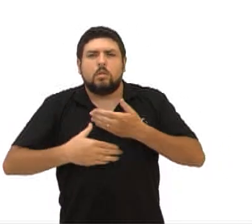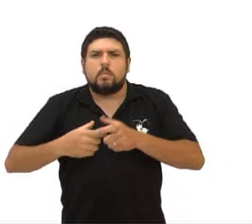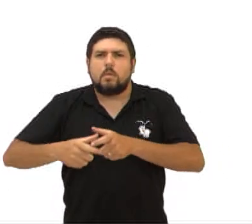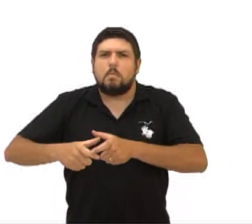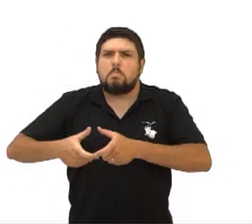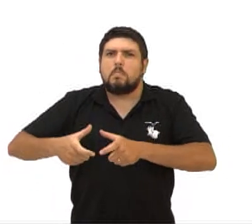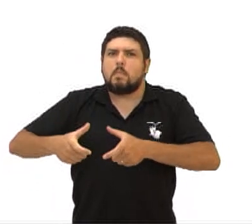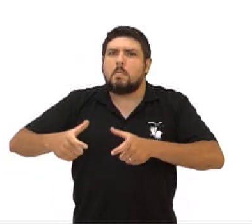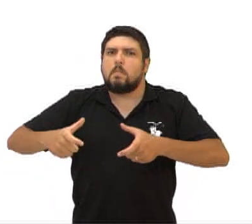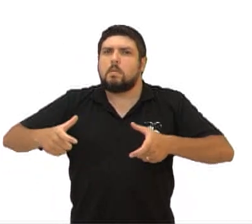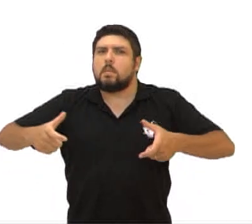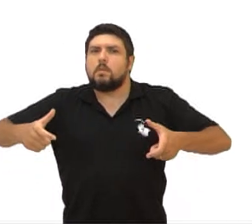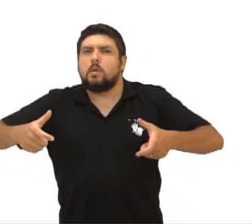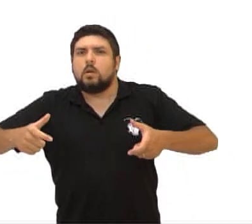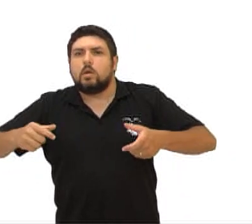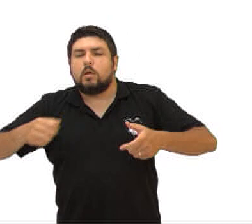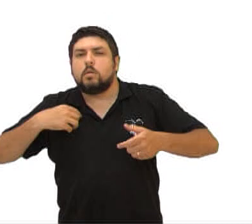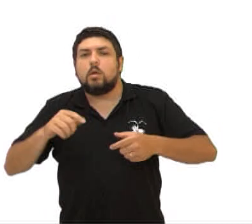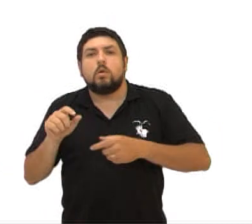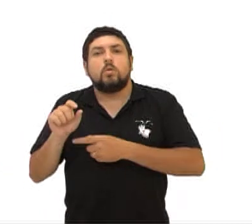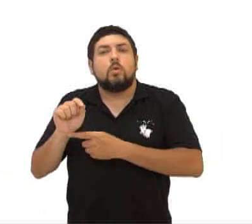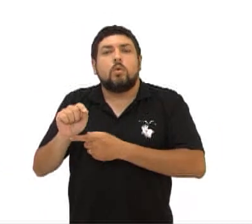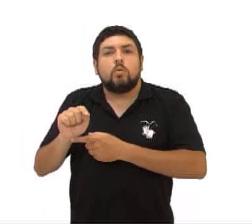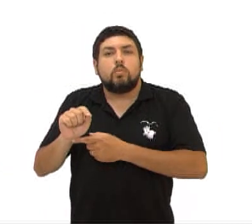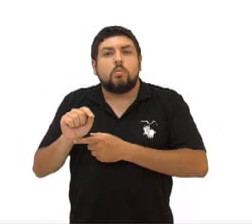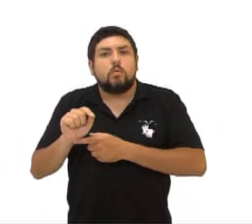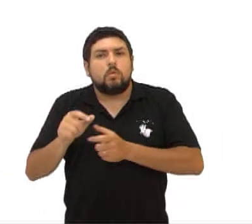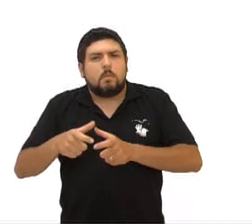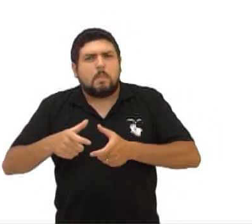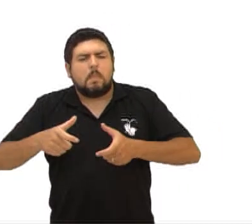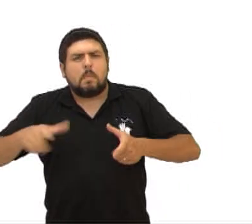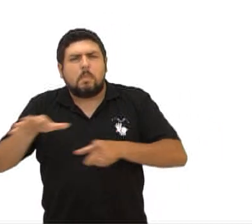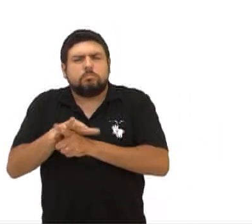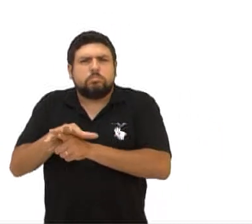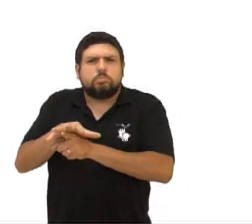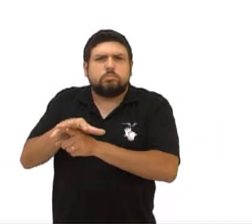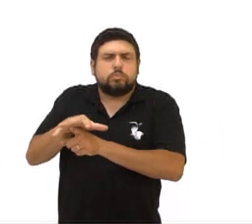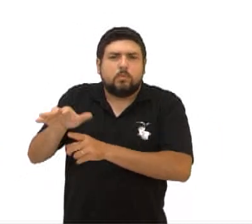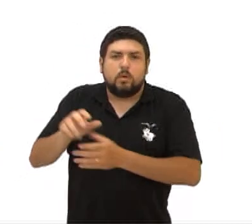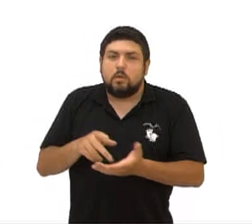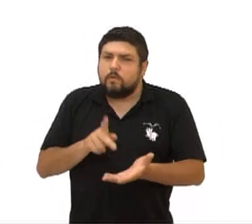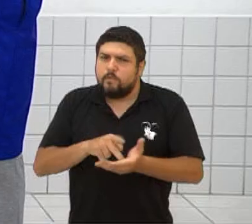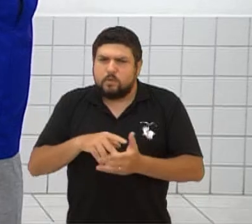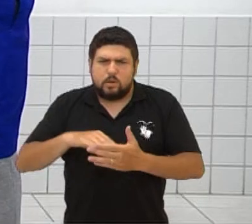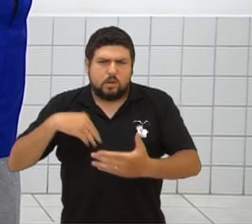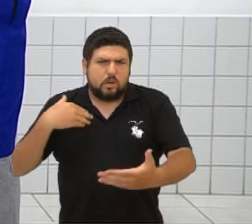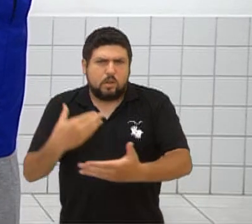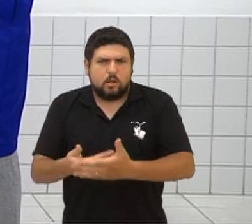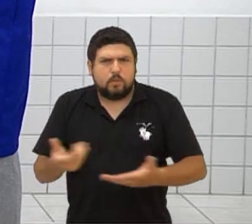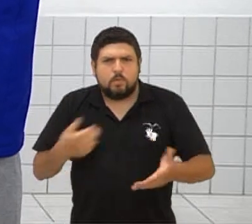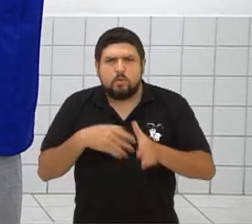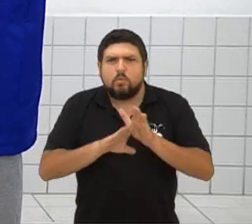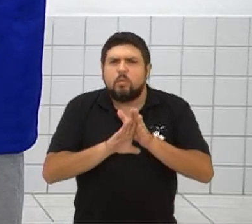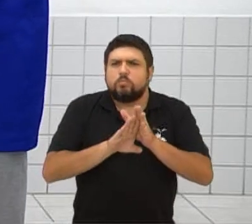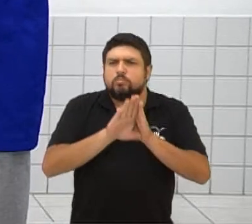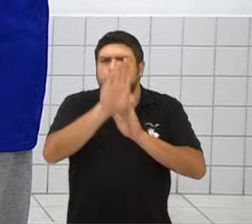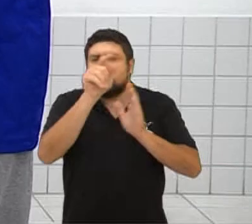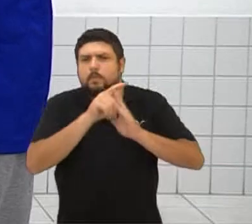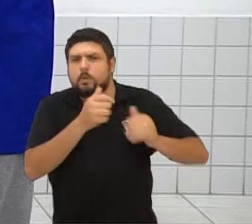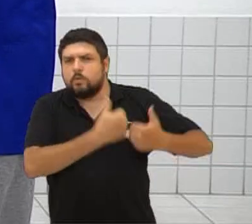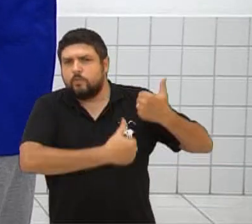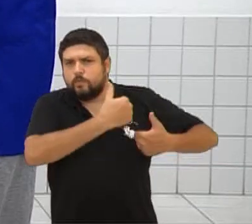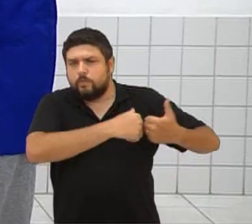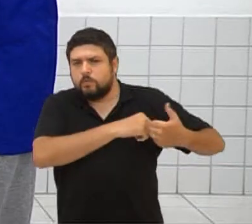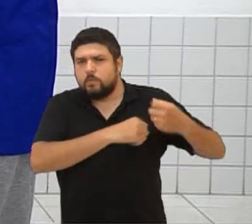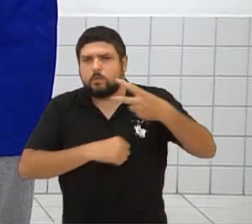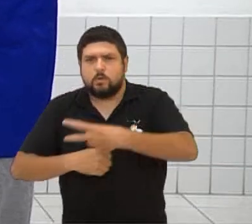um grande esporte, ficando somente atrás do futebol, que inclusive até hoje, né, o futebol é um dos esportes mais praticados no Brasil. Mas nós temos um grande marco